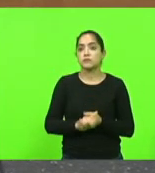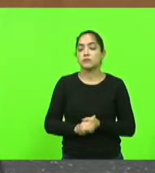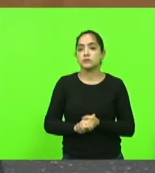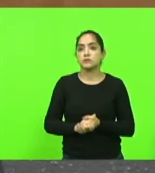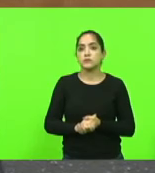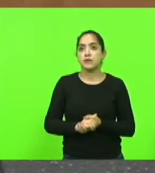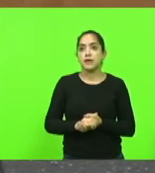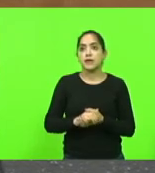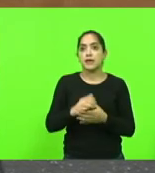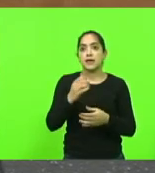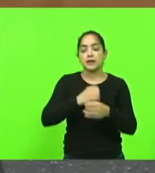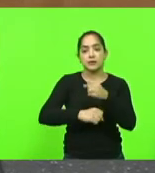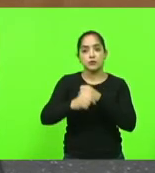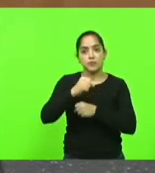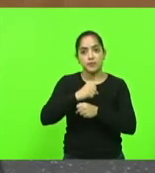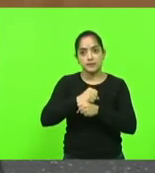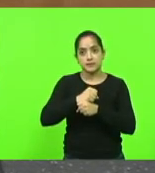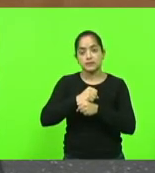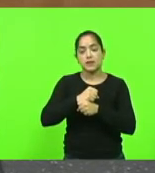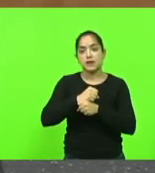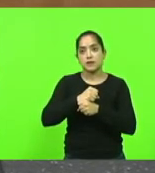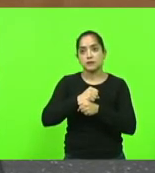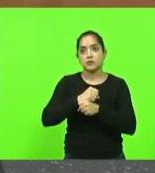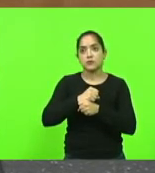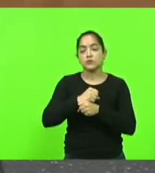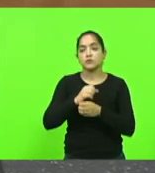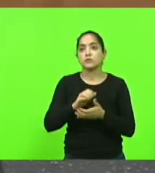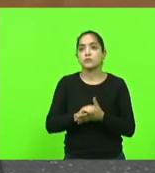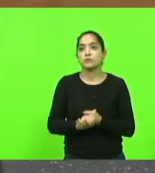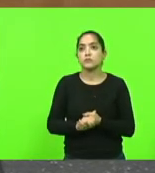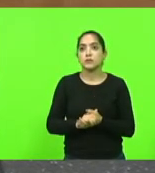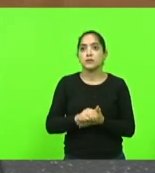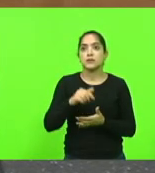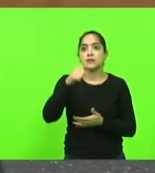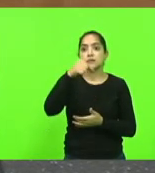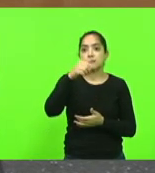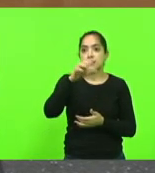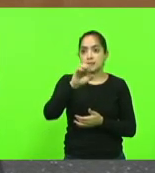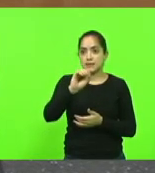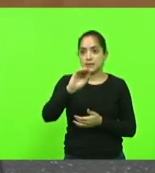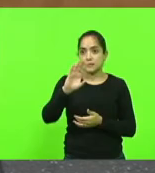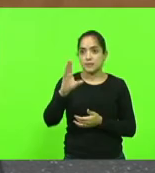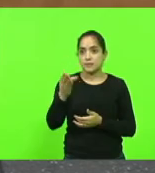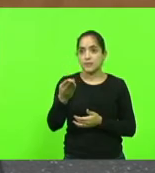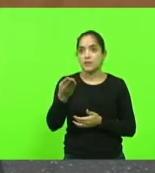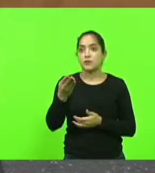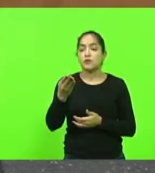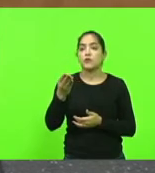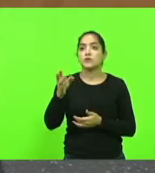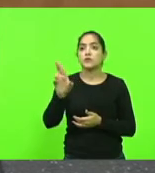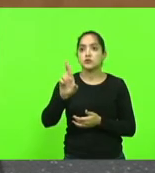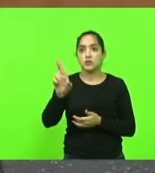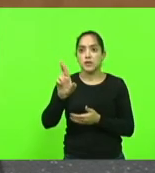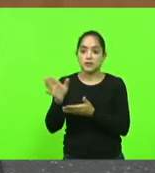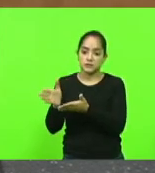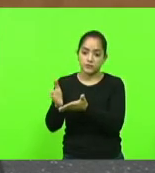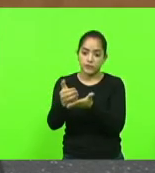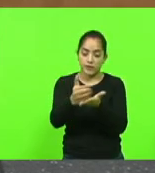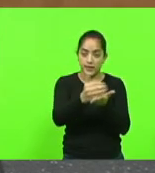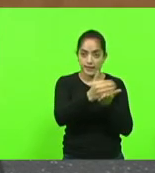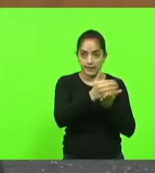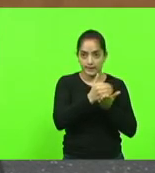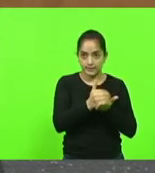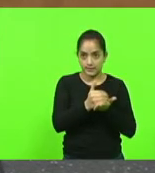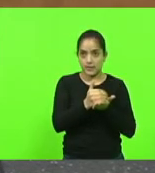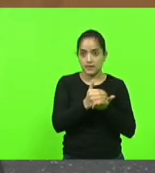ano passado, dos 70 bilhões de reais da arrecadação que